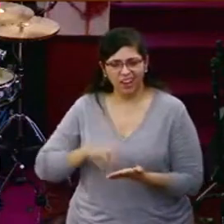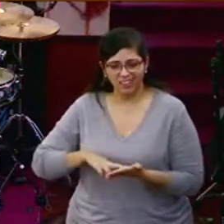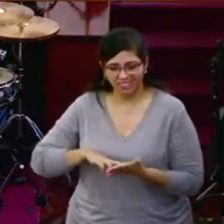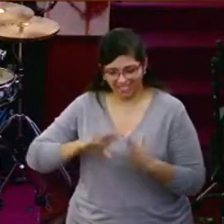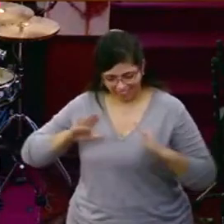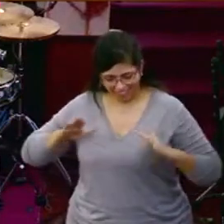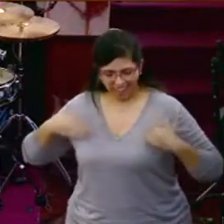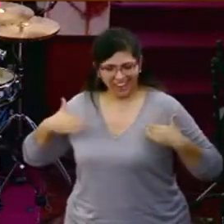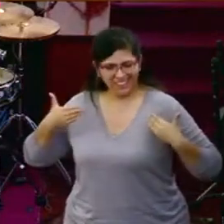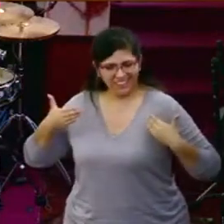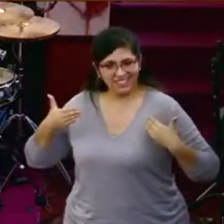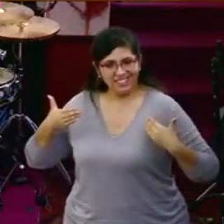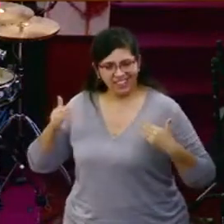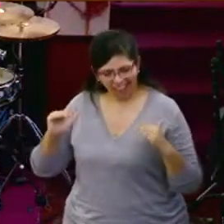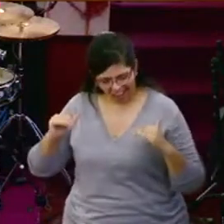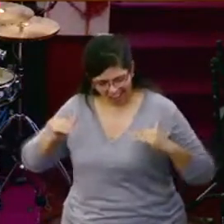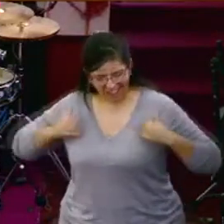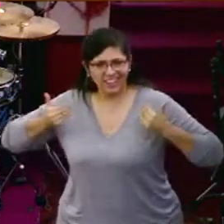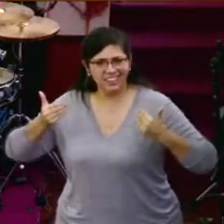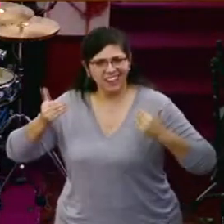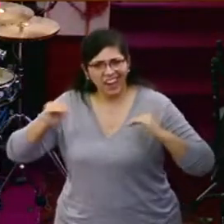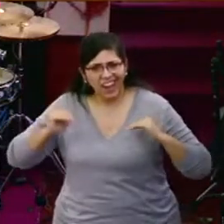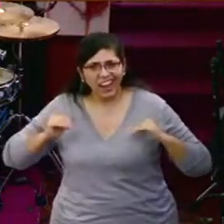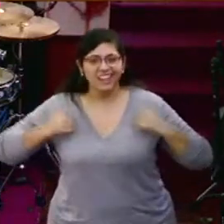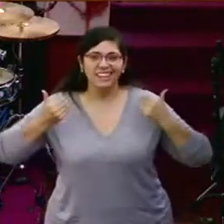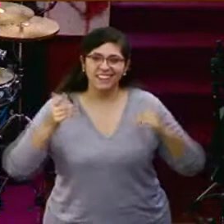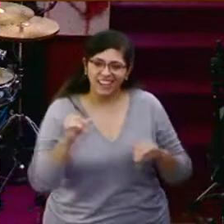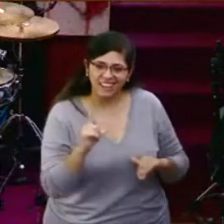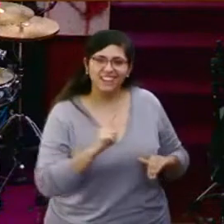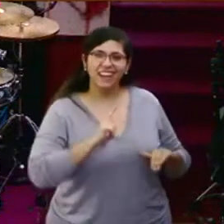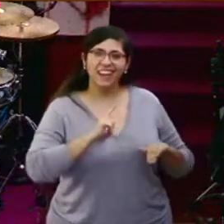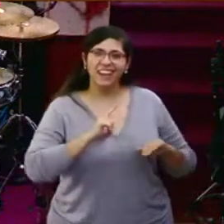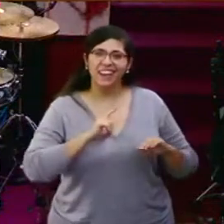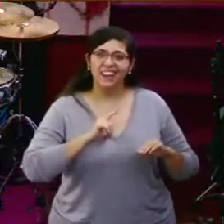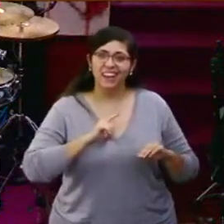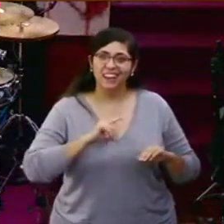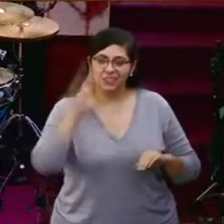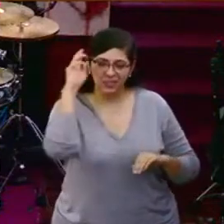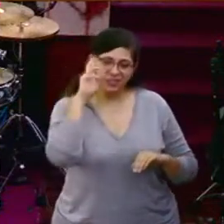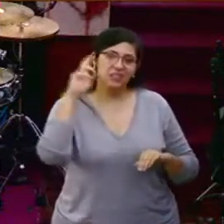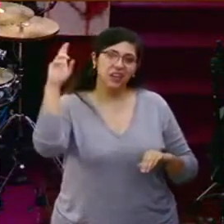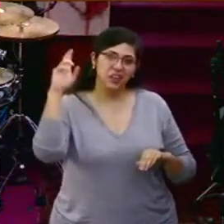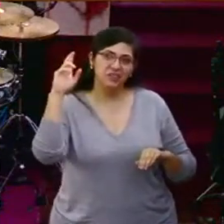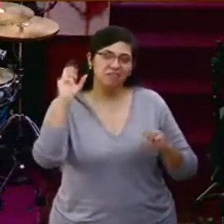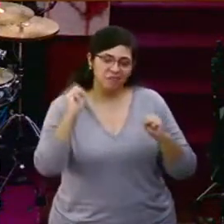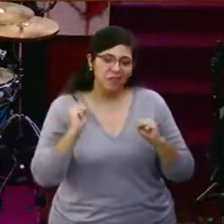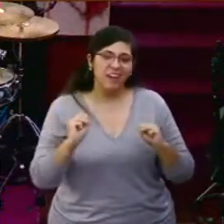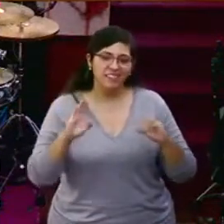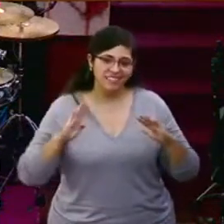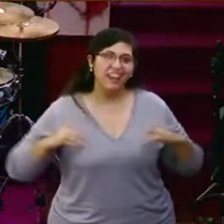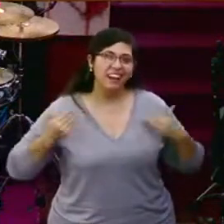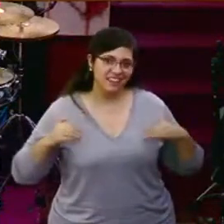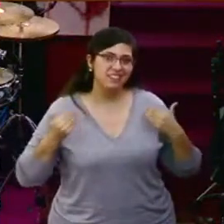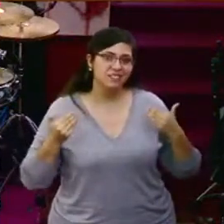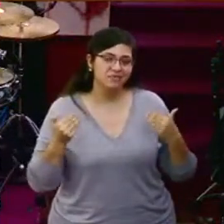alegrem-se alegre-se porque no senhor é possível nos alegrarmos bom